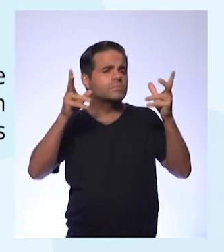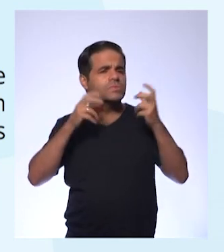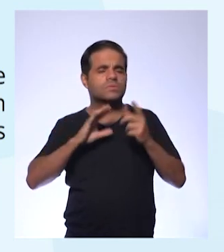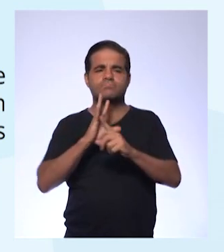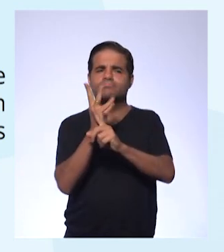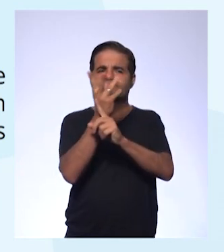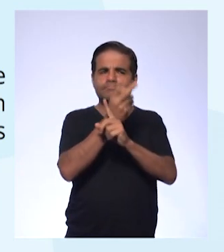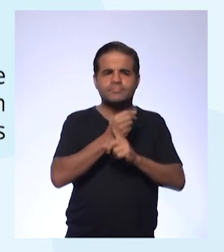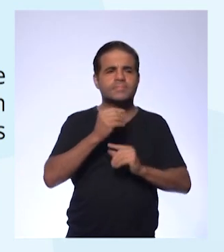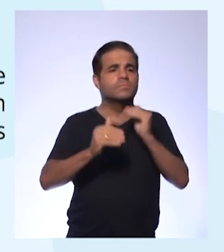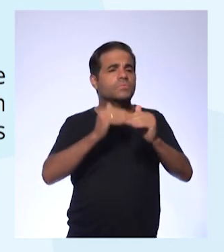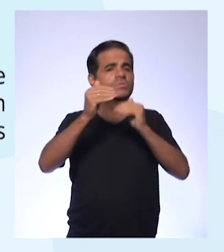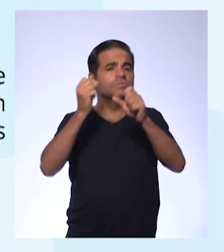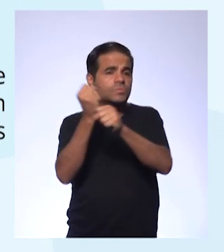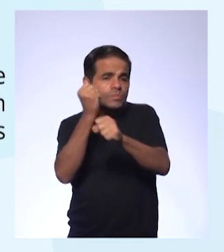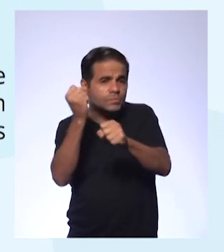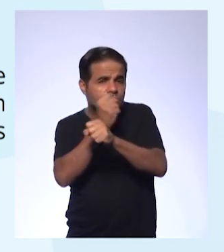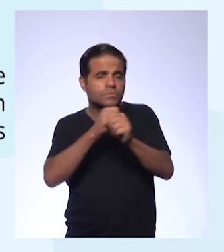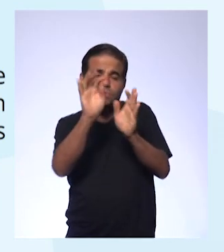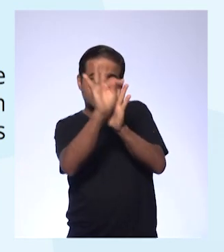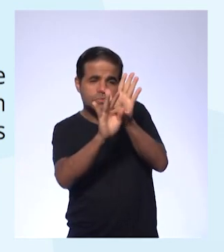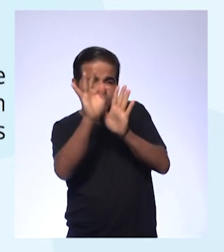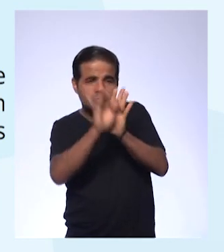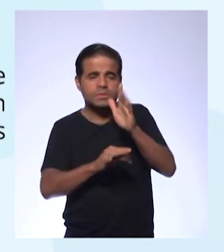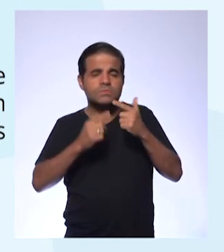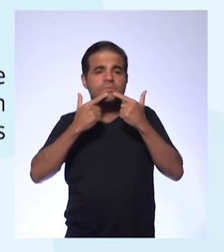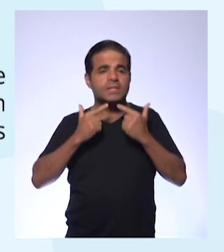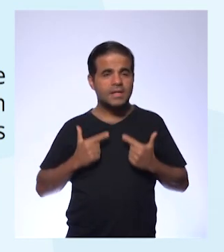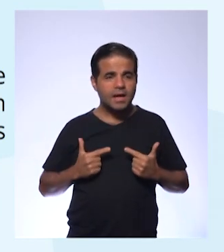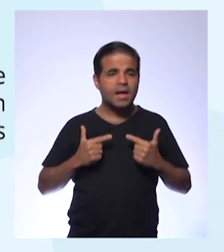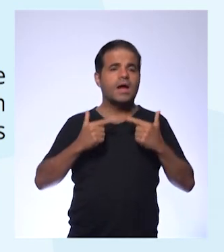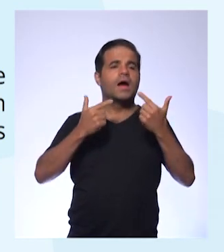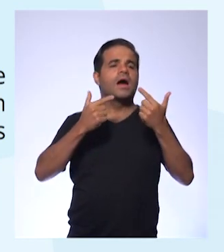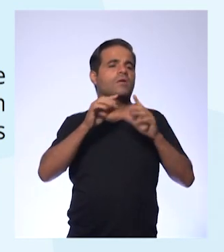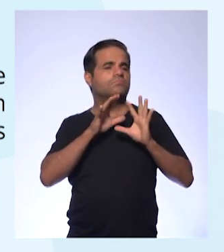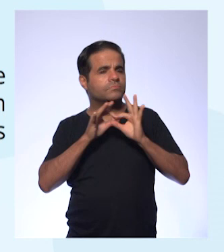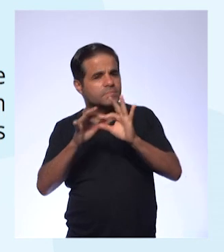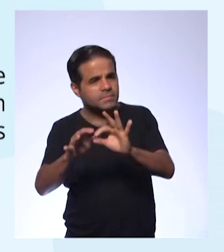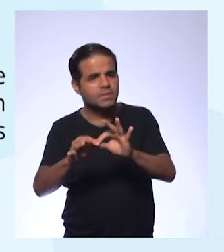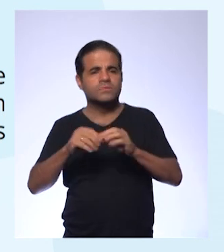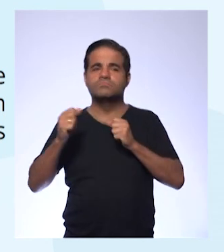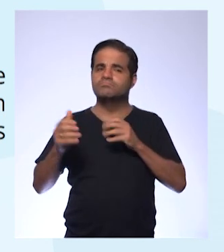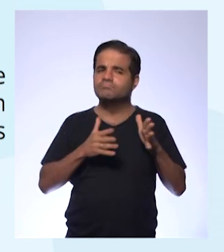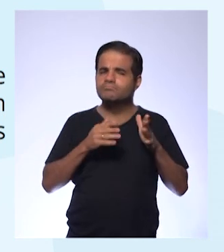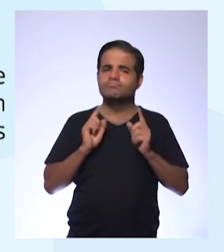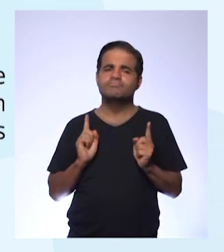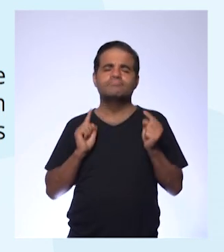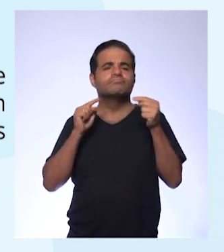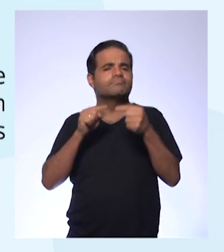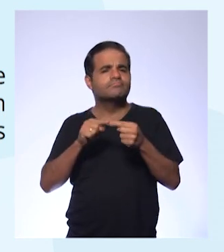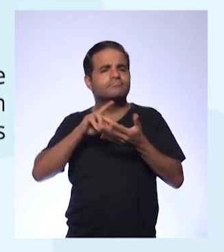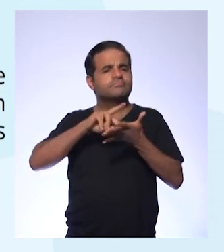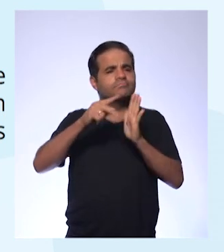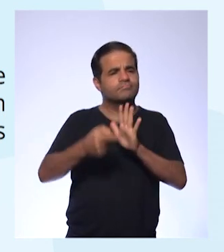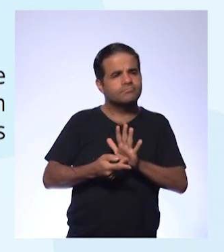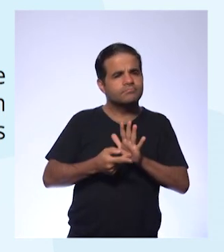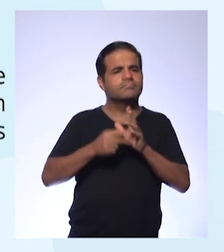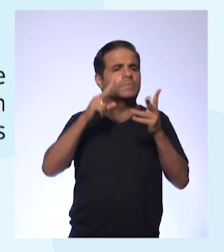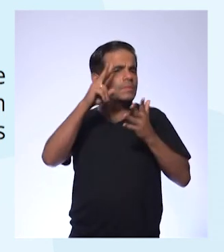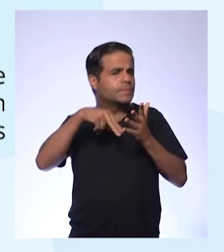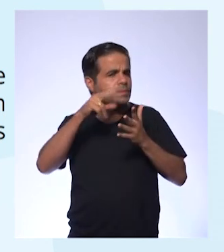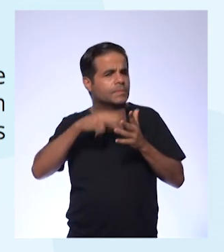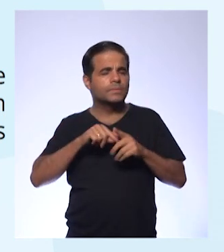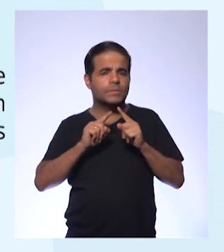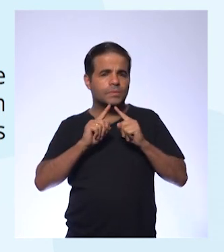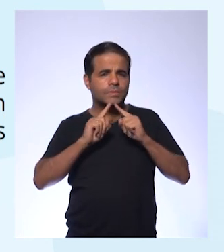e procedimentos de construção do texto literário, com os contextos de produção, para atribuir significados de